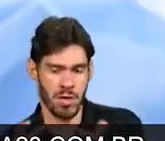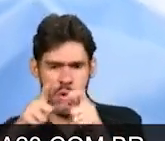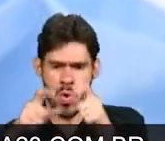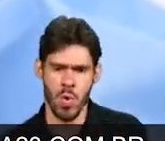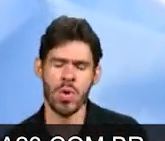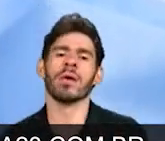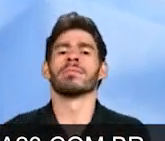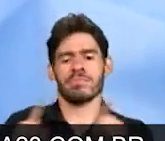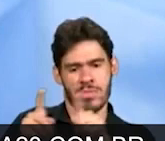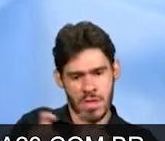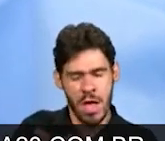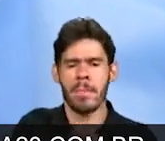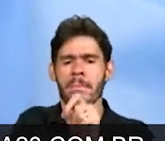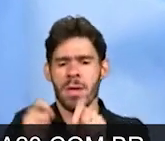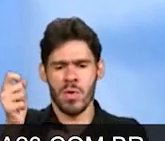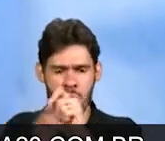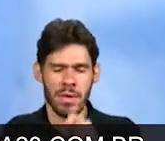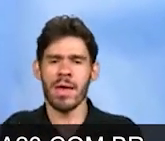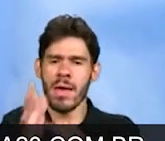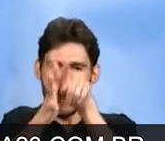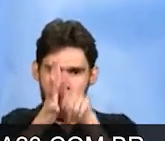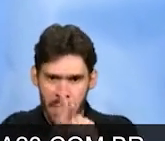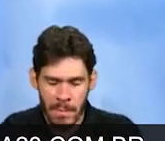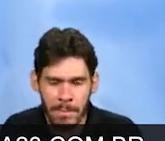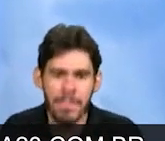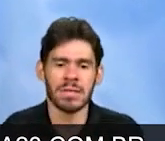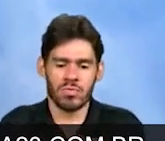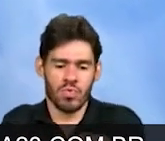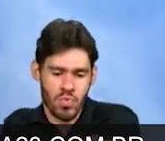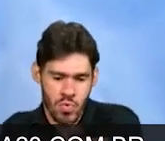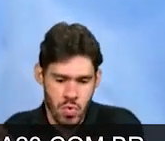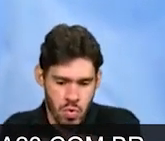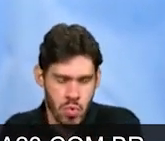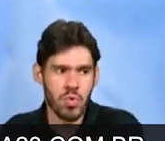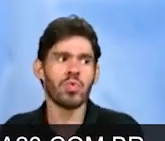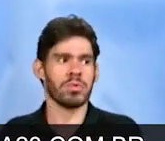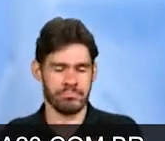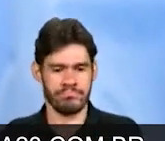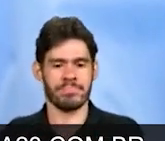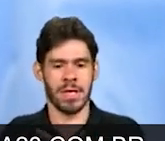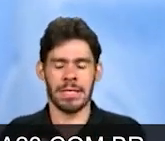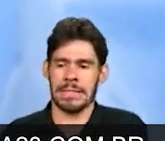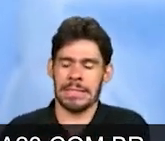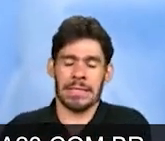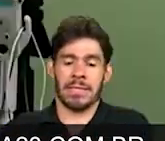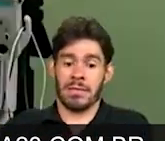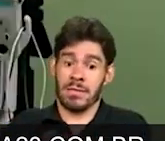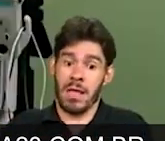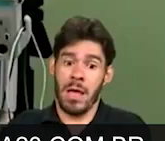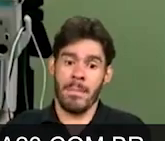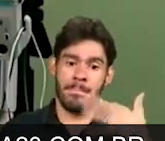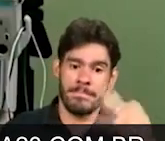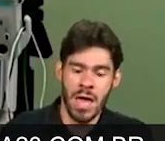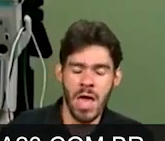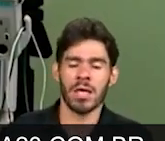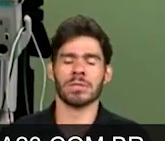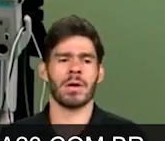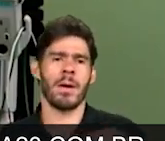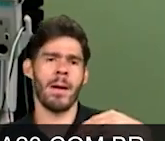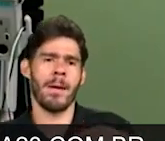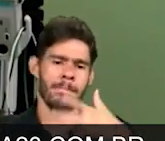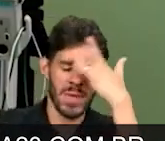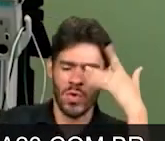local, também são realizadas pesquisas para o controle das reações e da dor neural. O paciente vai ter